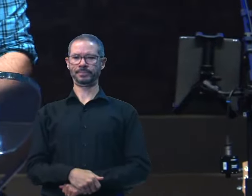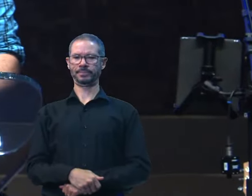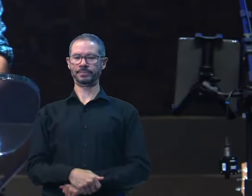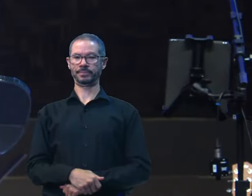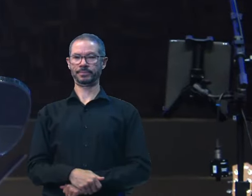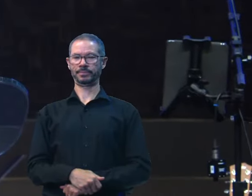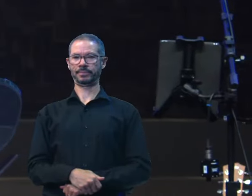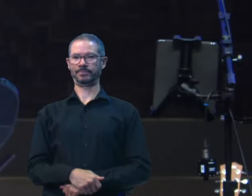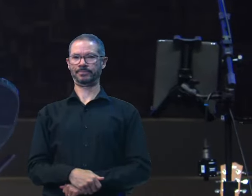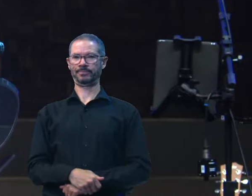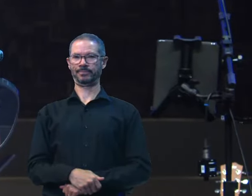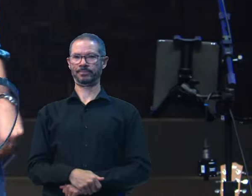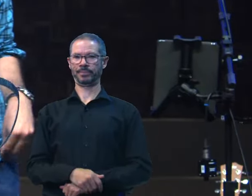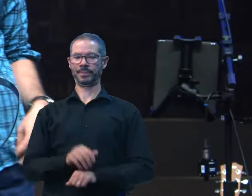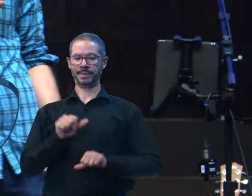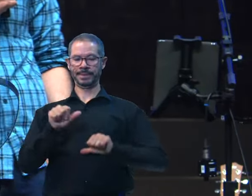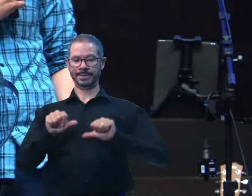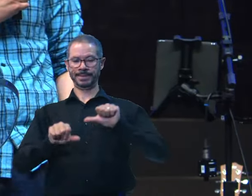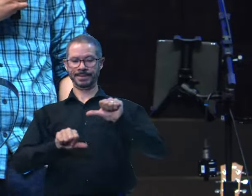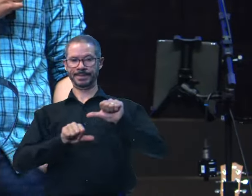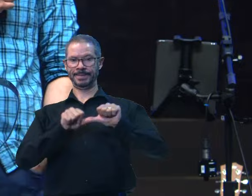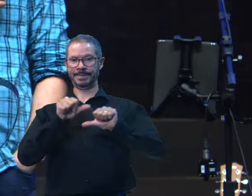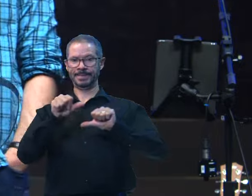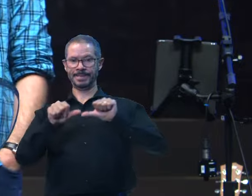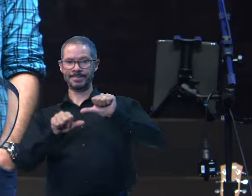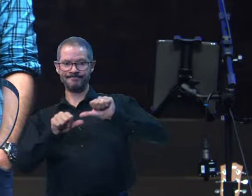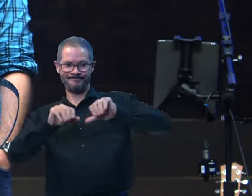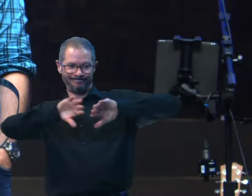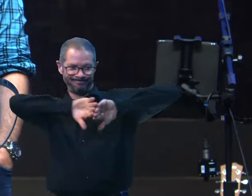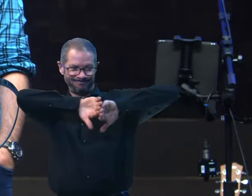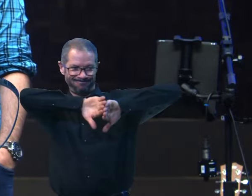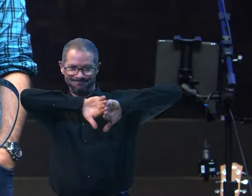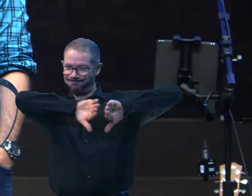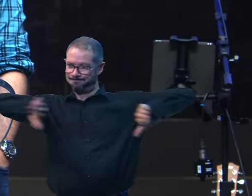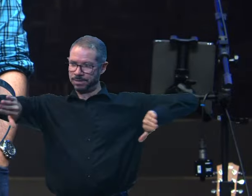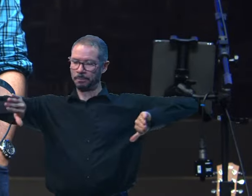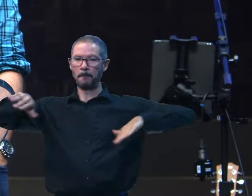ele gera divisão e perda.